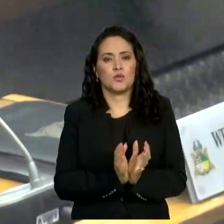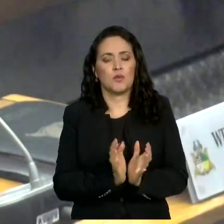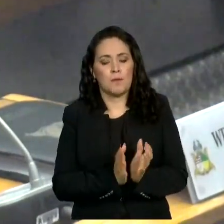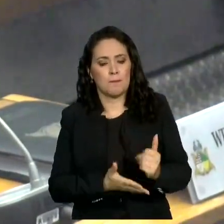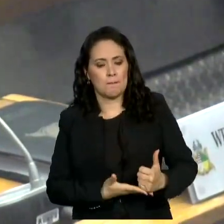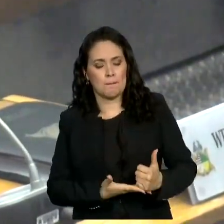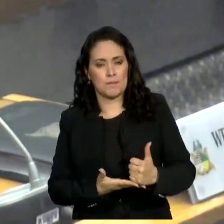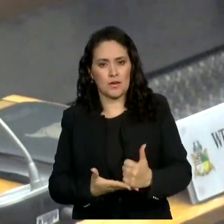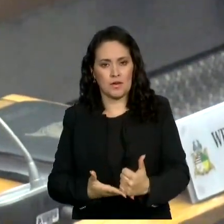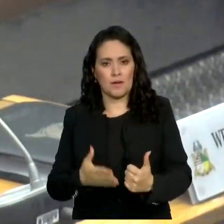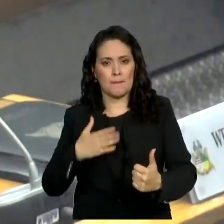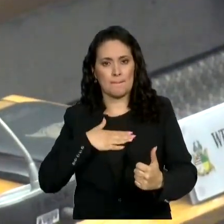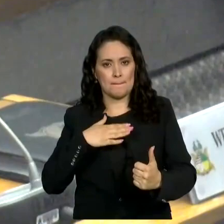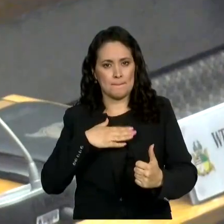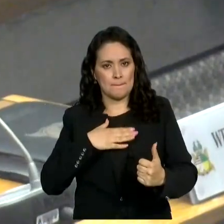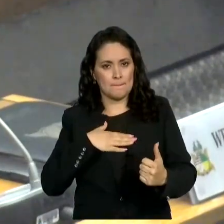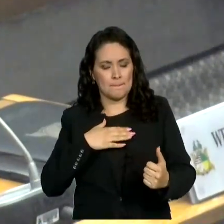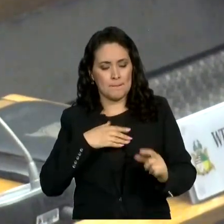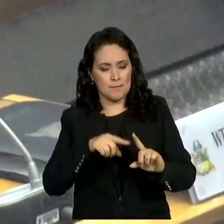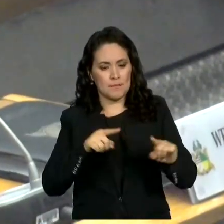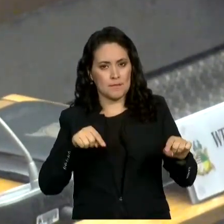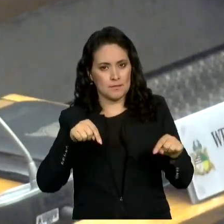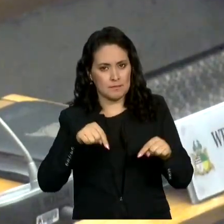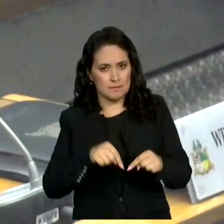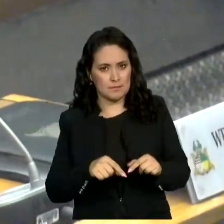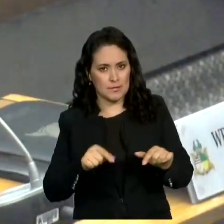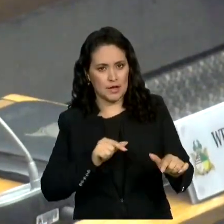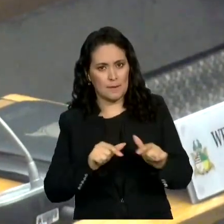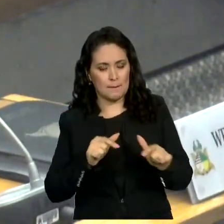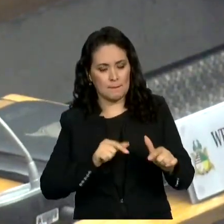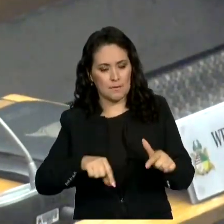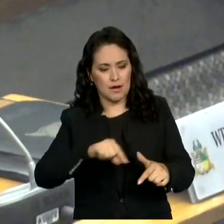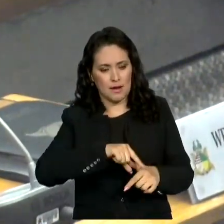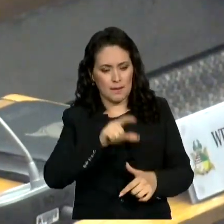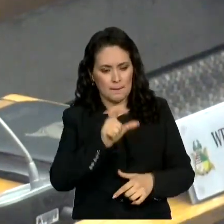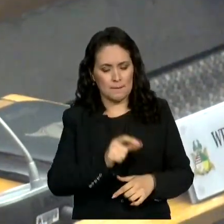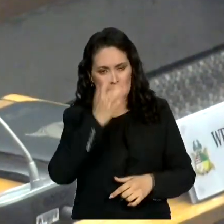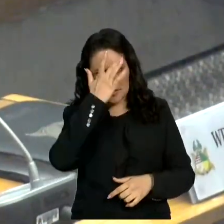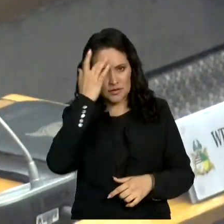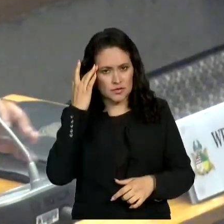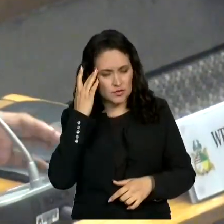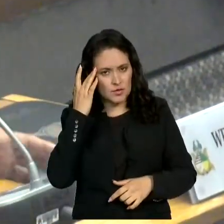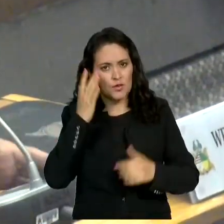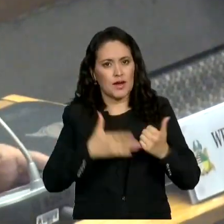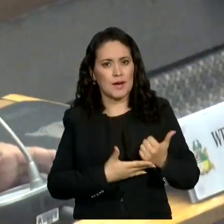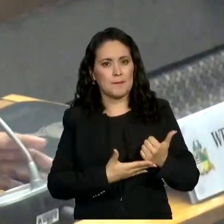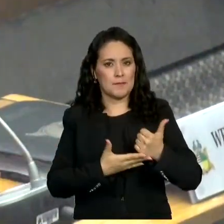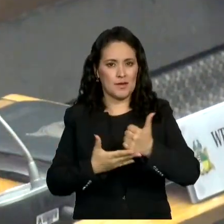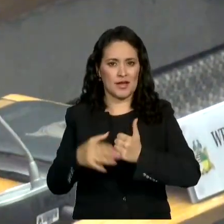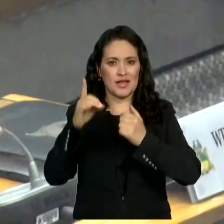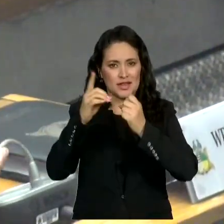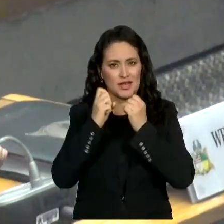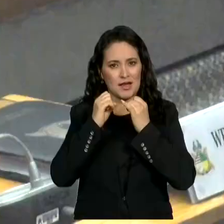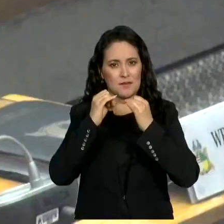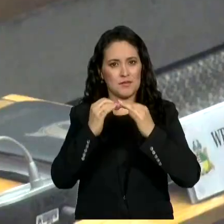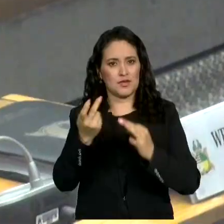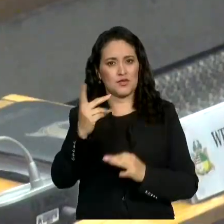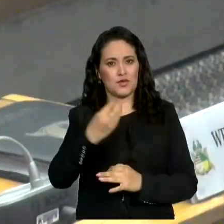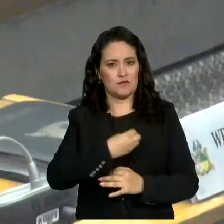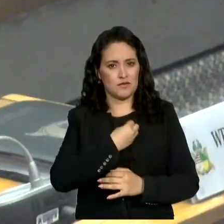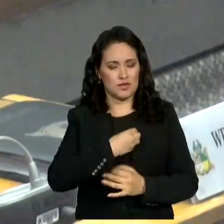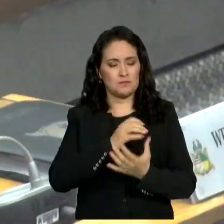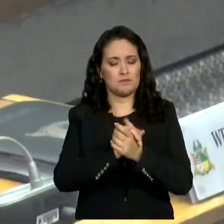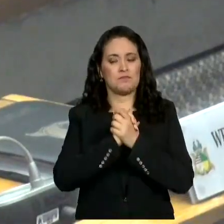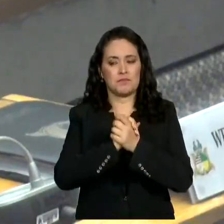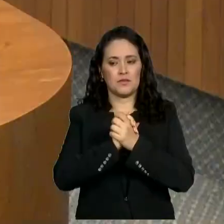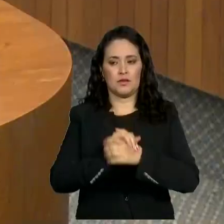possa apoiar. Estamos juntos nessa luta. Que Deus o abençoe. Que Deus continue abençoando a sua vida abundantemente. Parabéns, presidente. Tá, eu quero só registrar o nosso